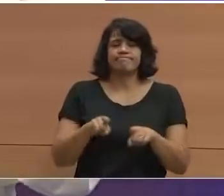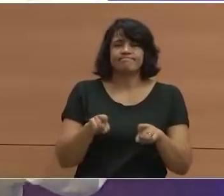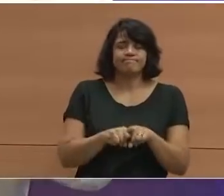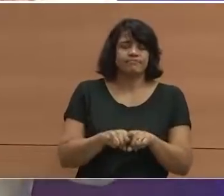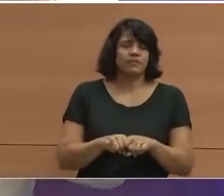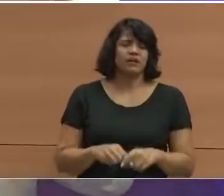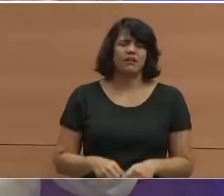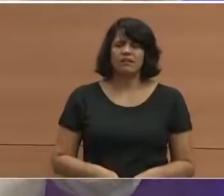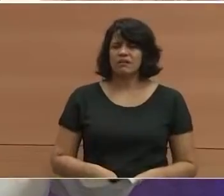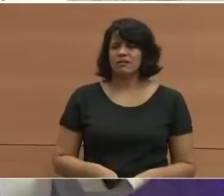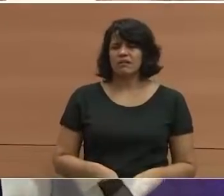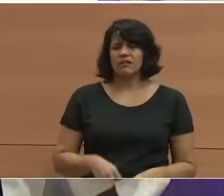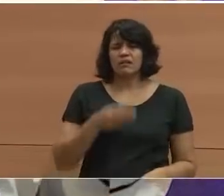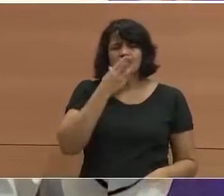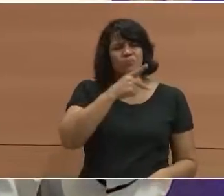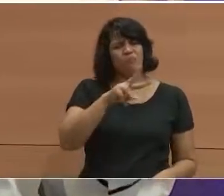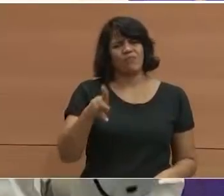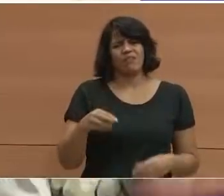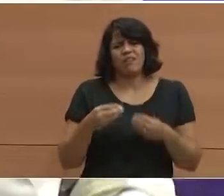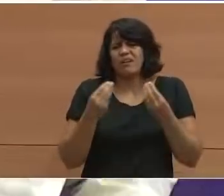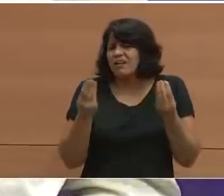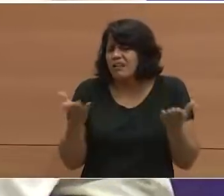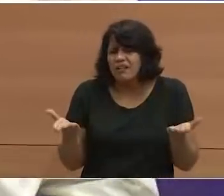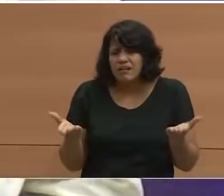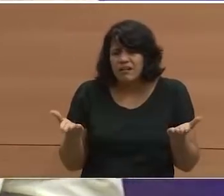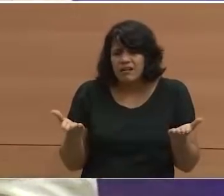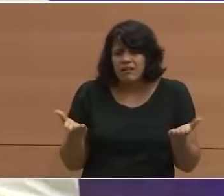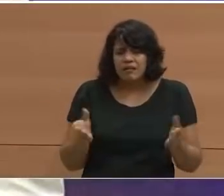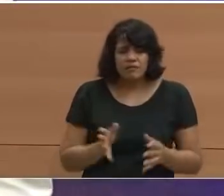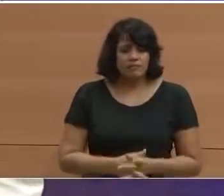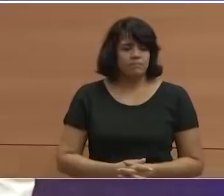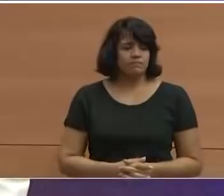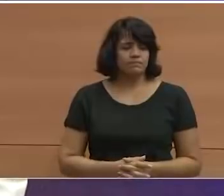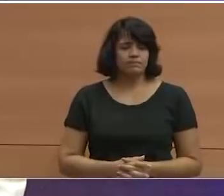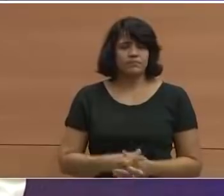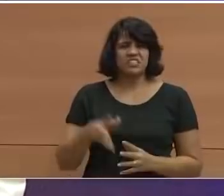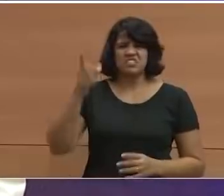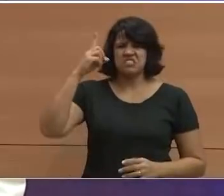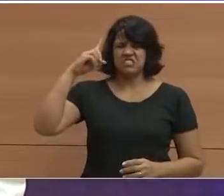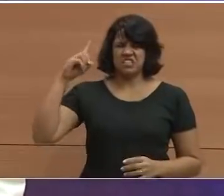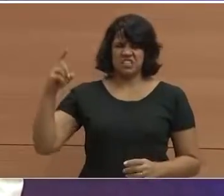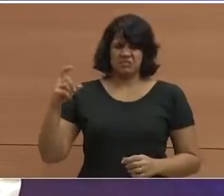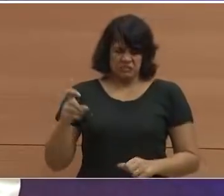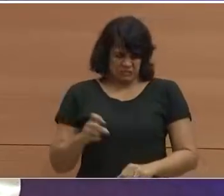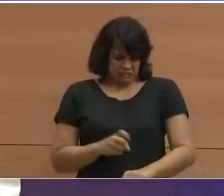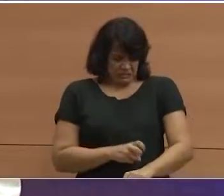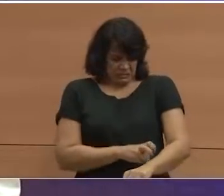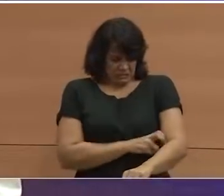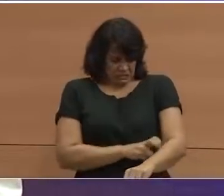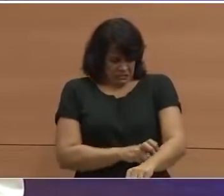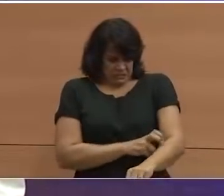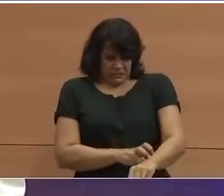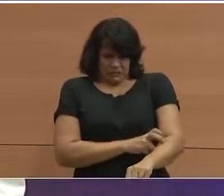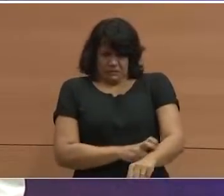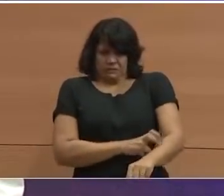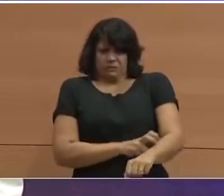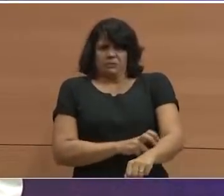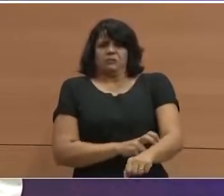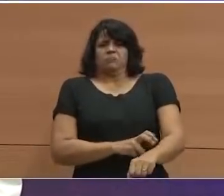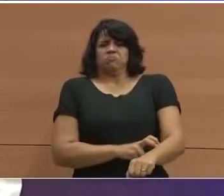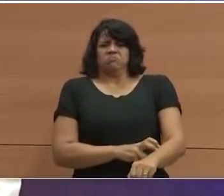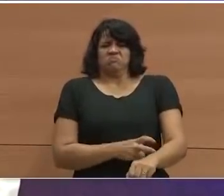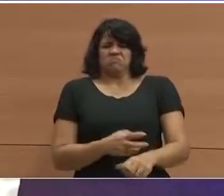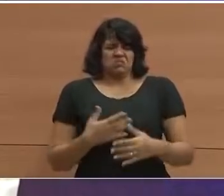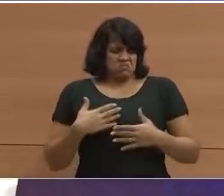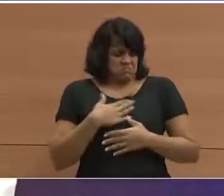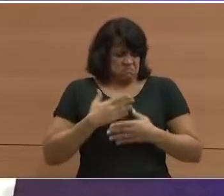essas duas pessoas estavam fazendo, e Deus se irou com isso. Deus não gostou desse